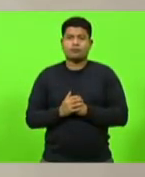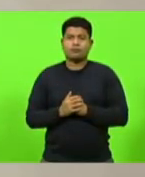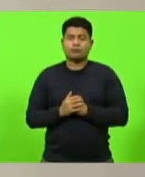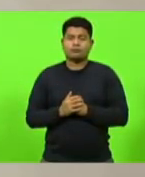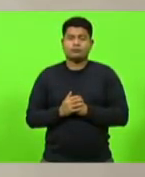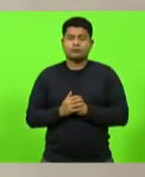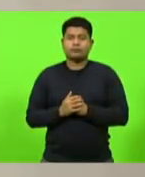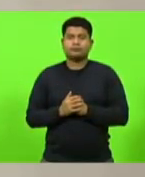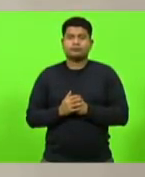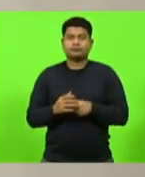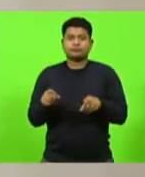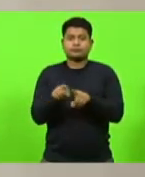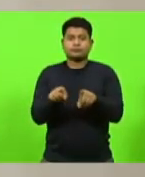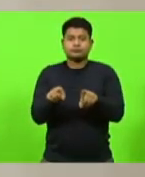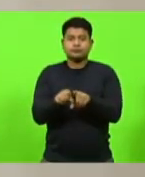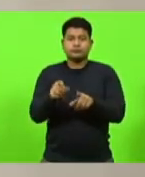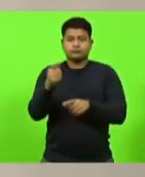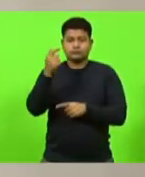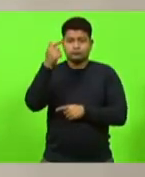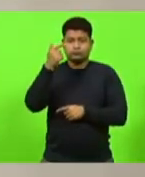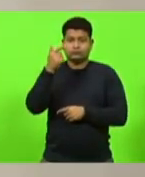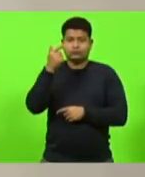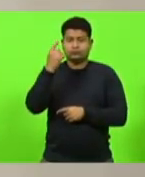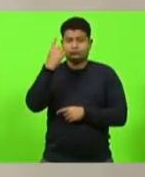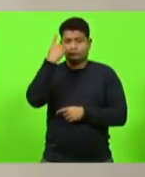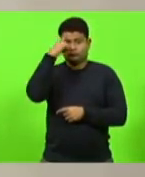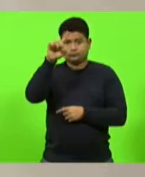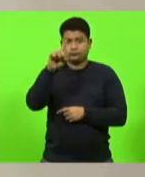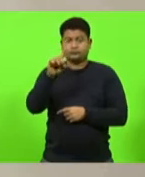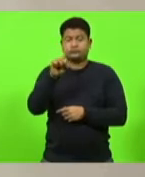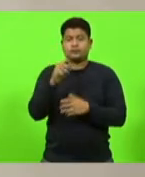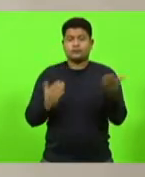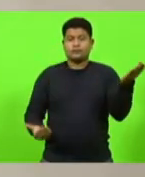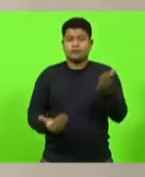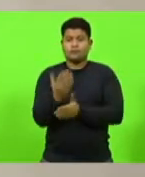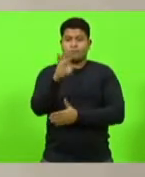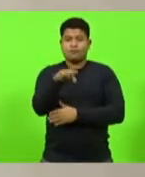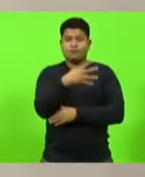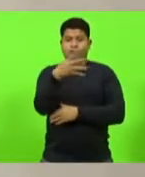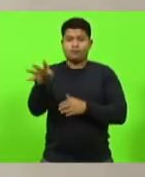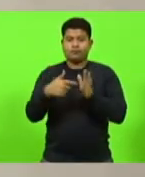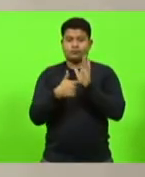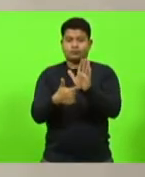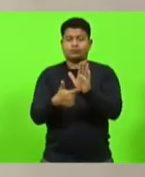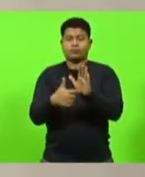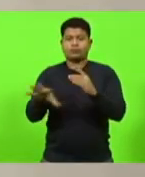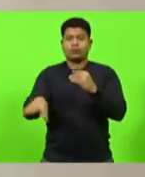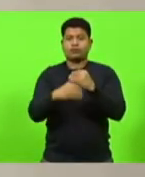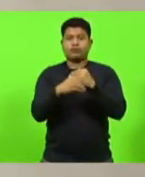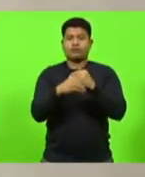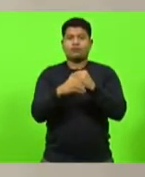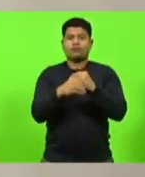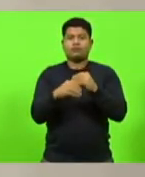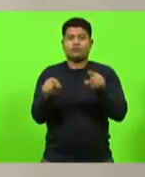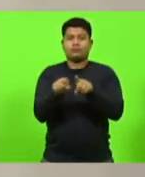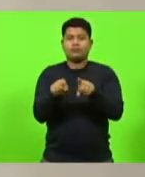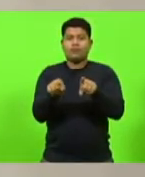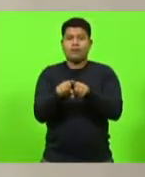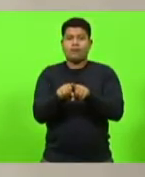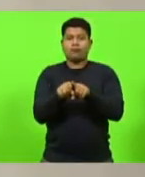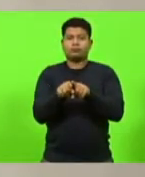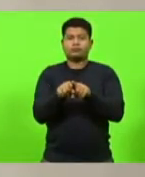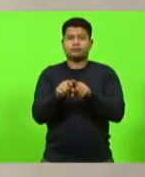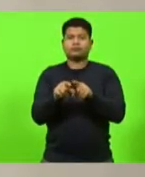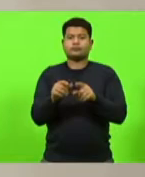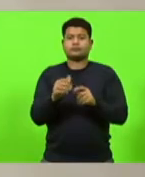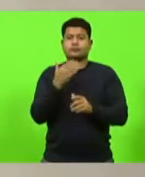Neste mesmo dia e horário, aprovação do calendário para apresentação de emendas e realização de